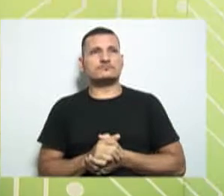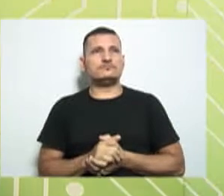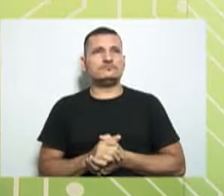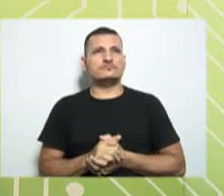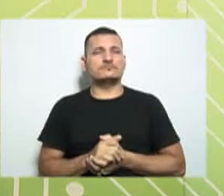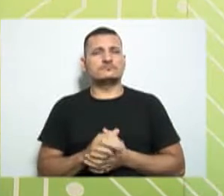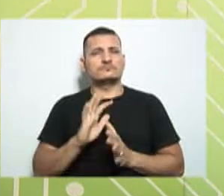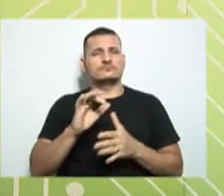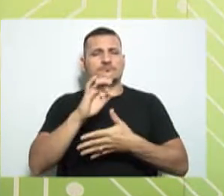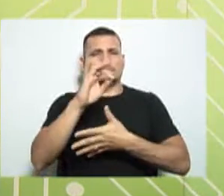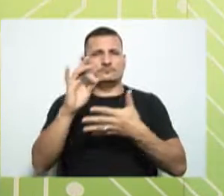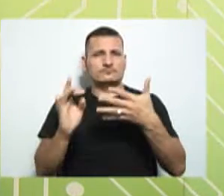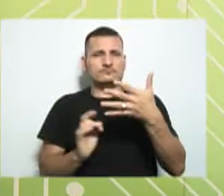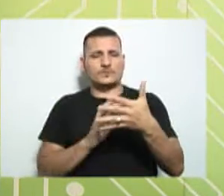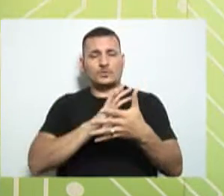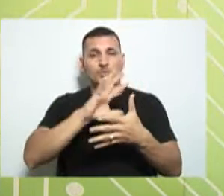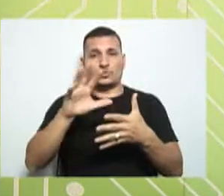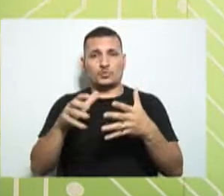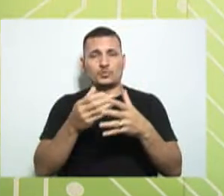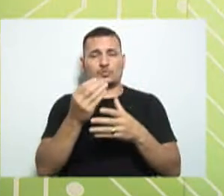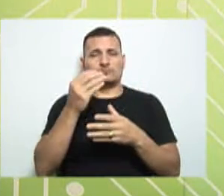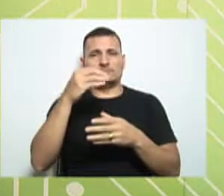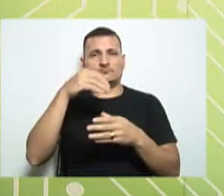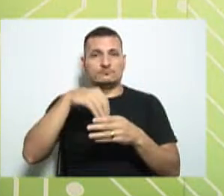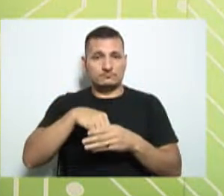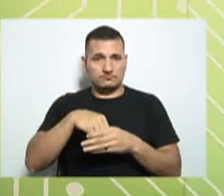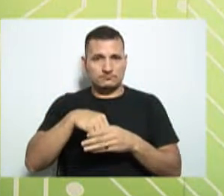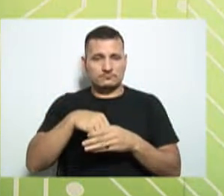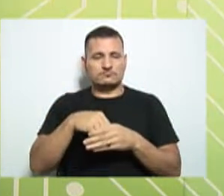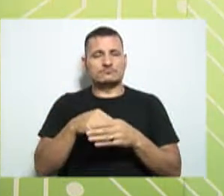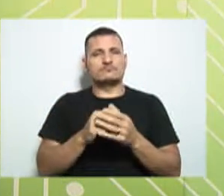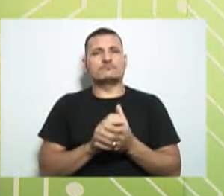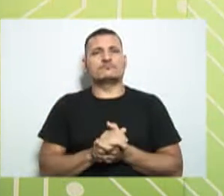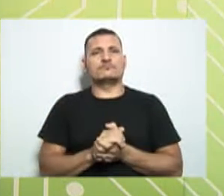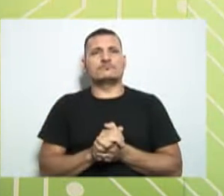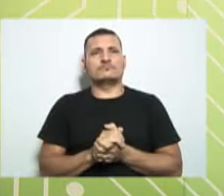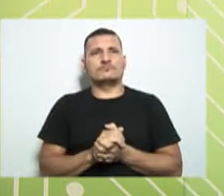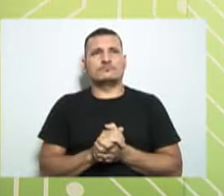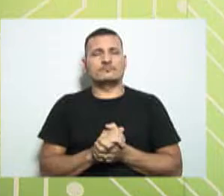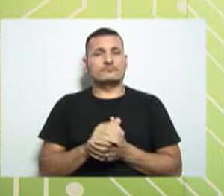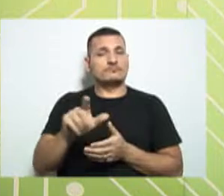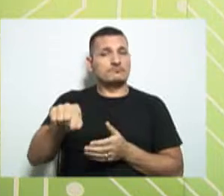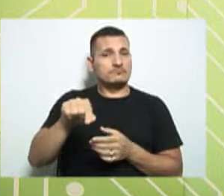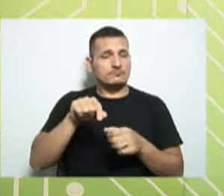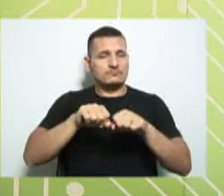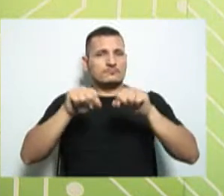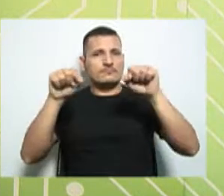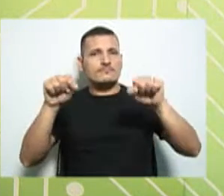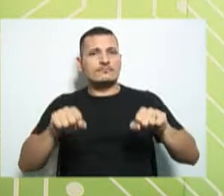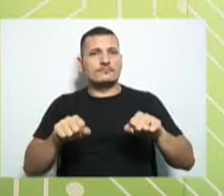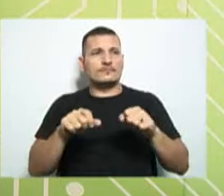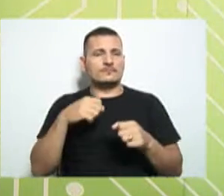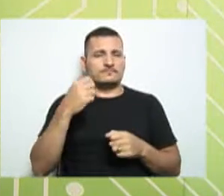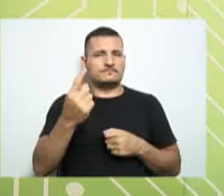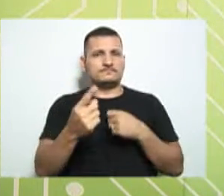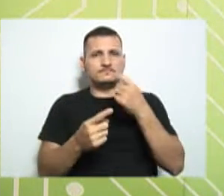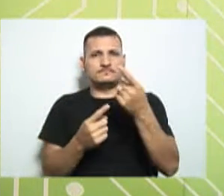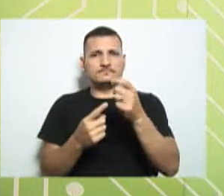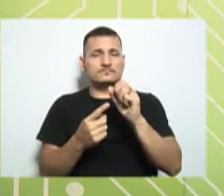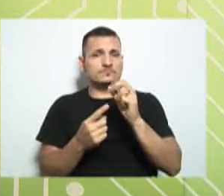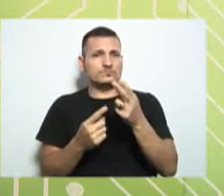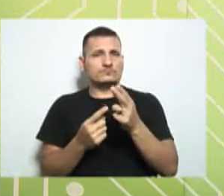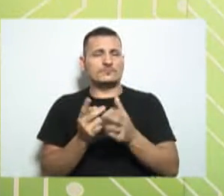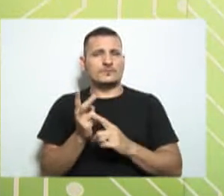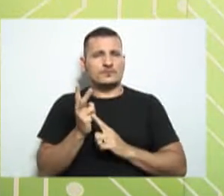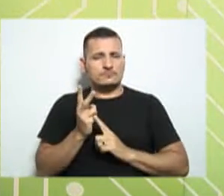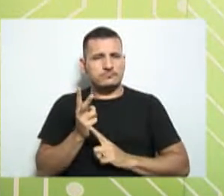esses são todos os fatores que vocês têm que levar em consideração quando for fazer a escolha do sistema, periódico ou permanente,